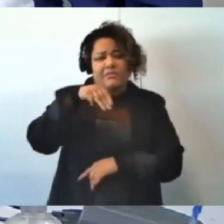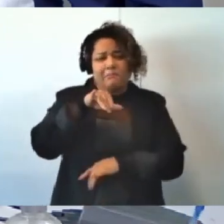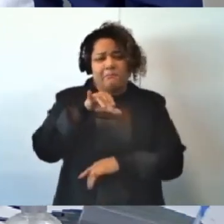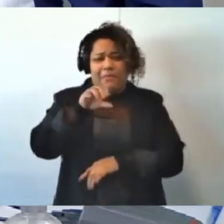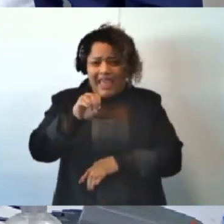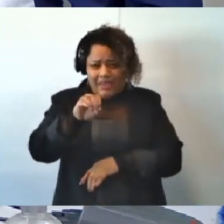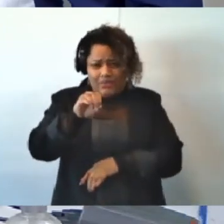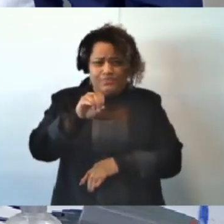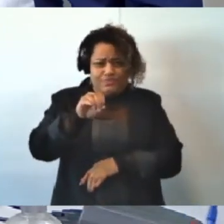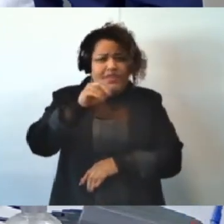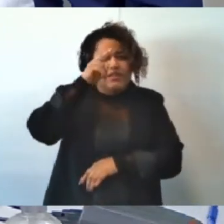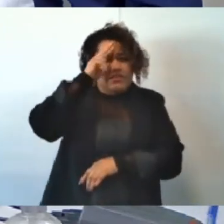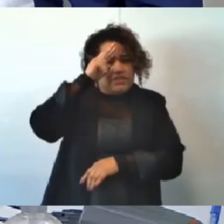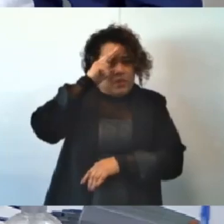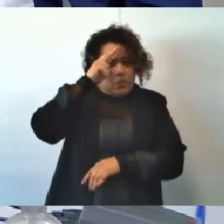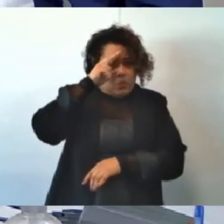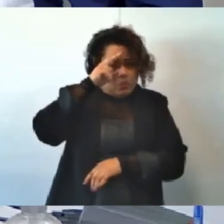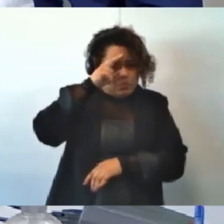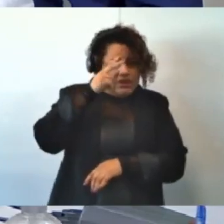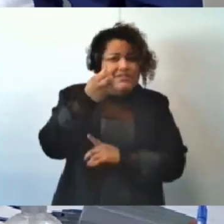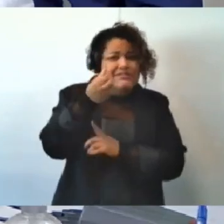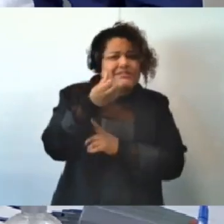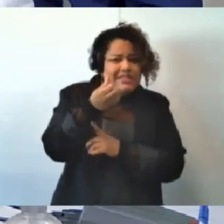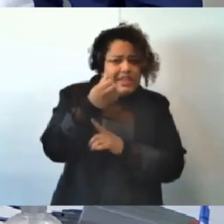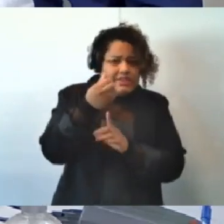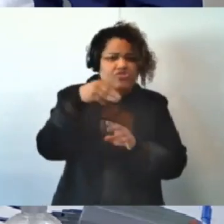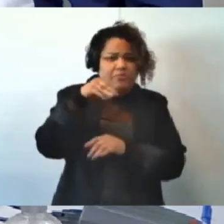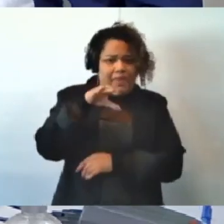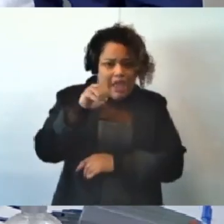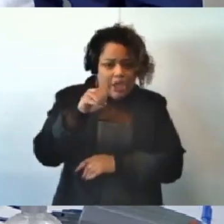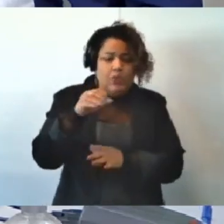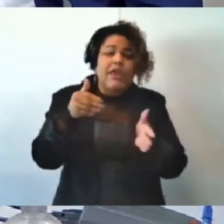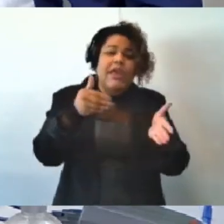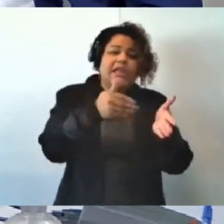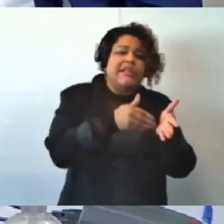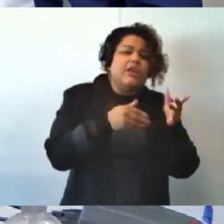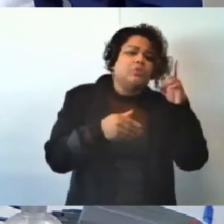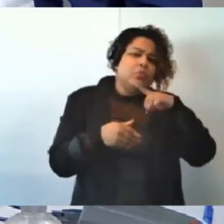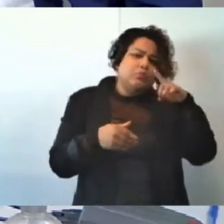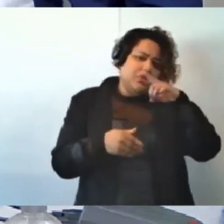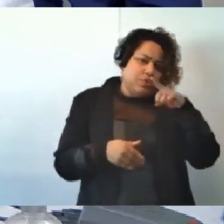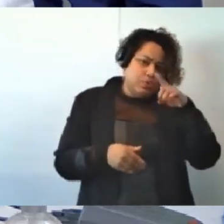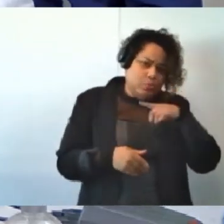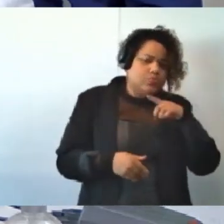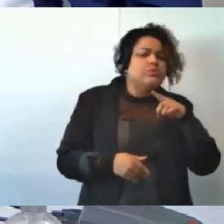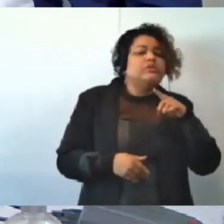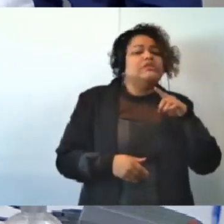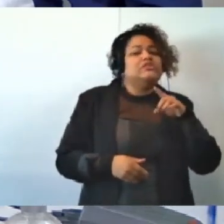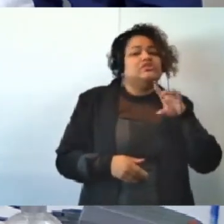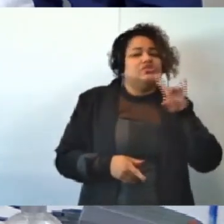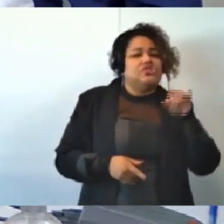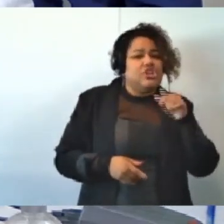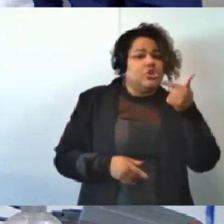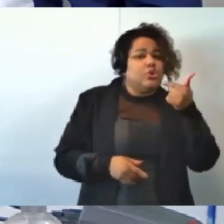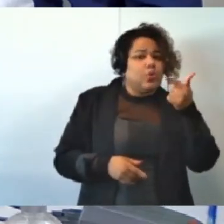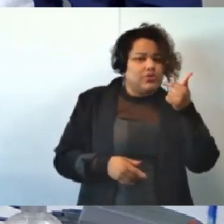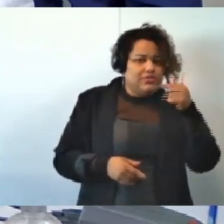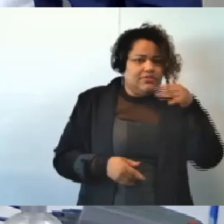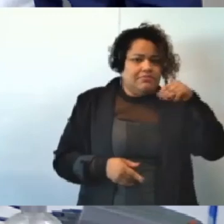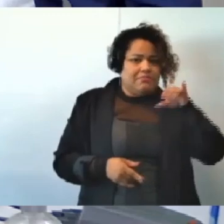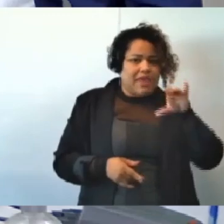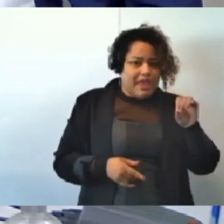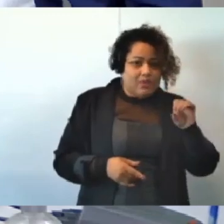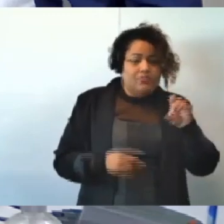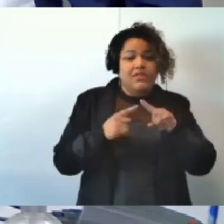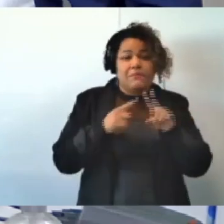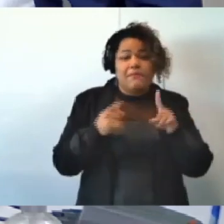até domingo, 12 de maio. E esse fechamento, durante todos os dias da semana, não contou com agentes